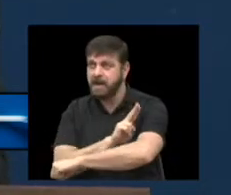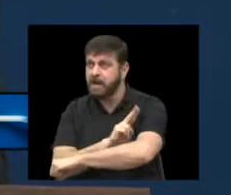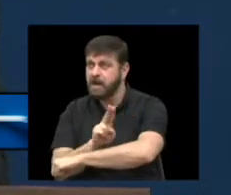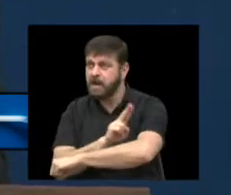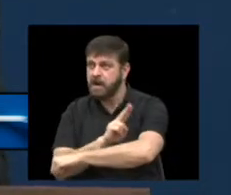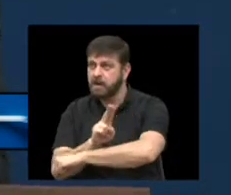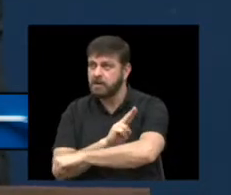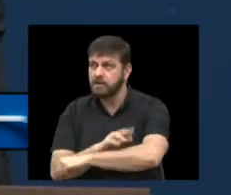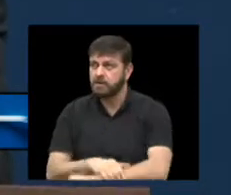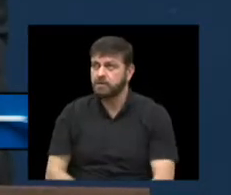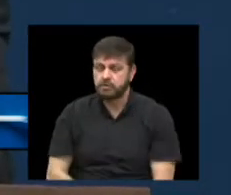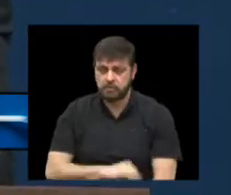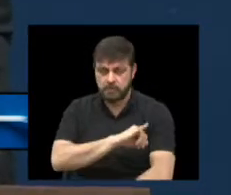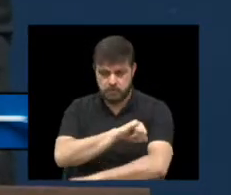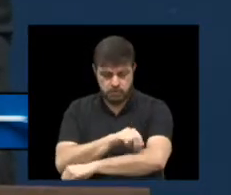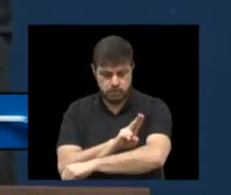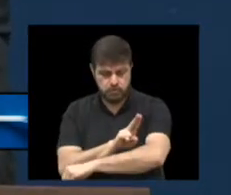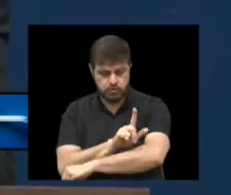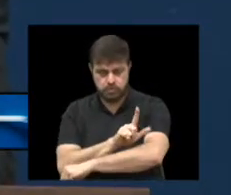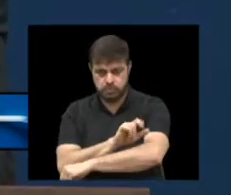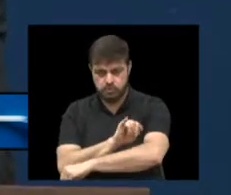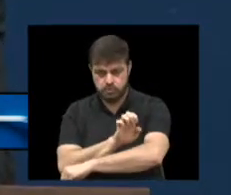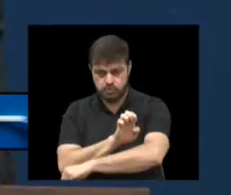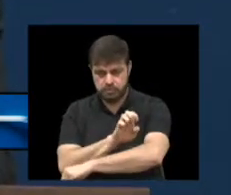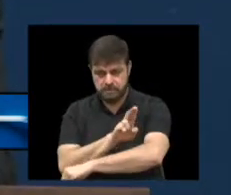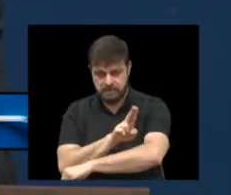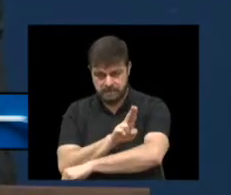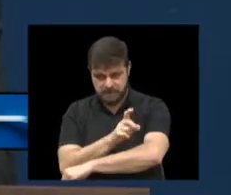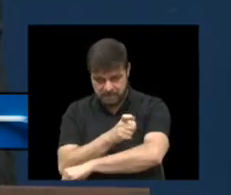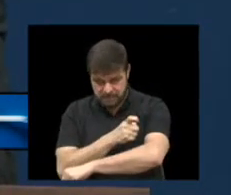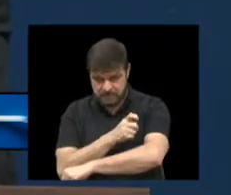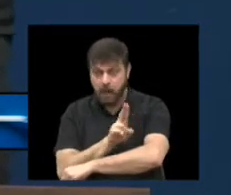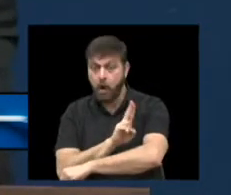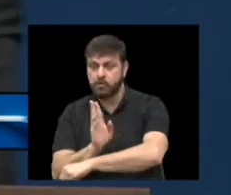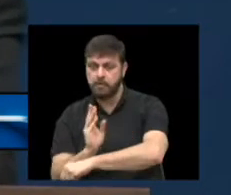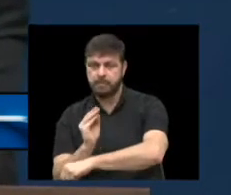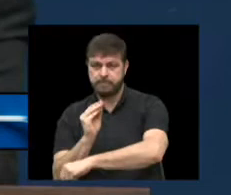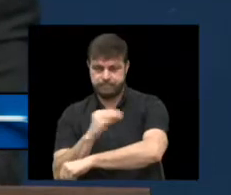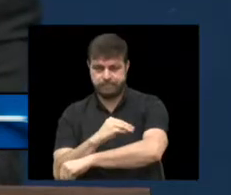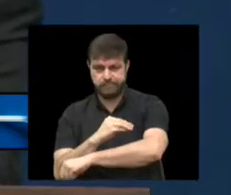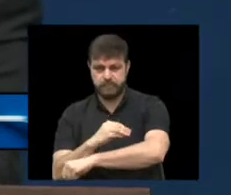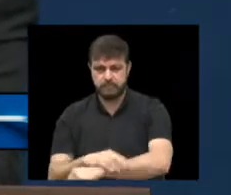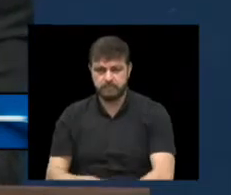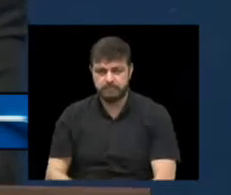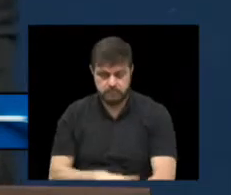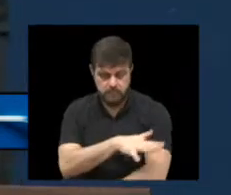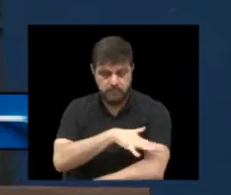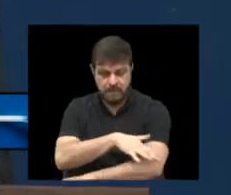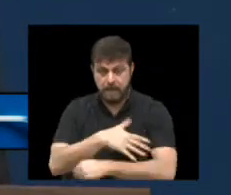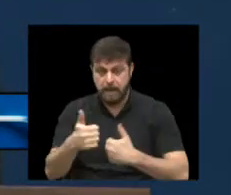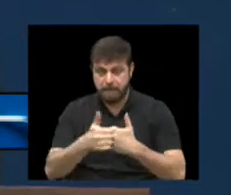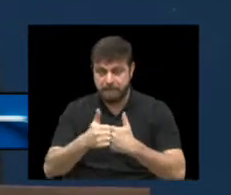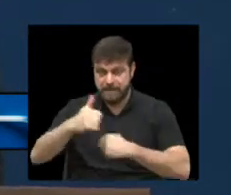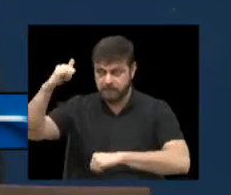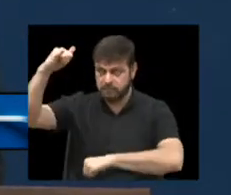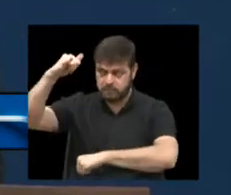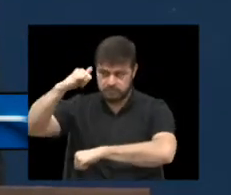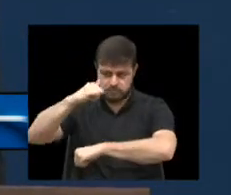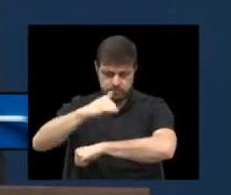Parque Universitário de Viracopos, como Praça Juliet Gomes Ferreira. Quero aqui